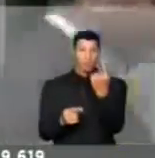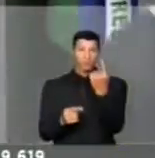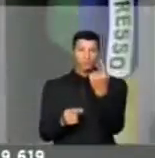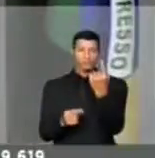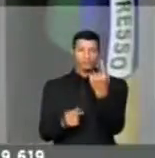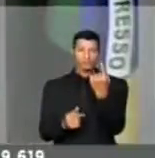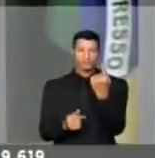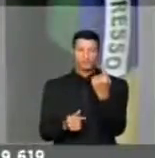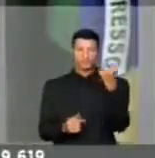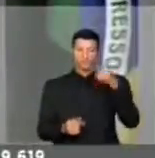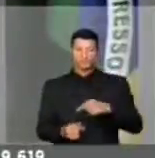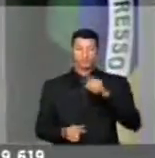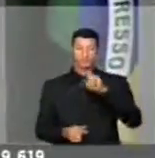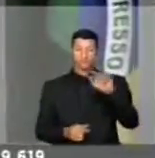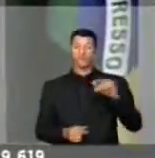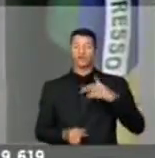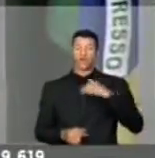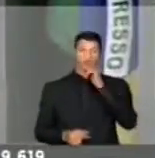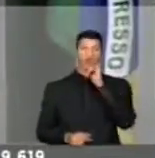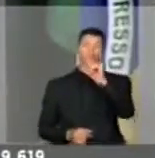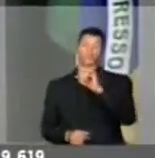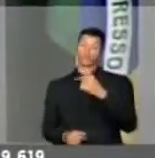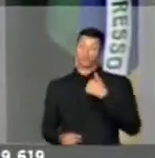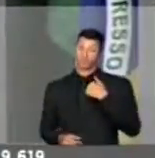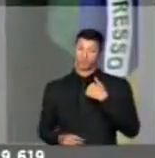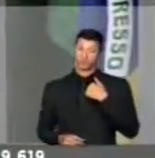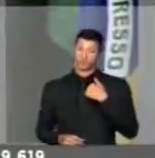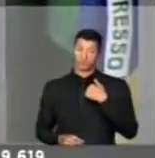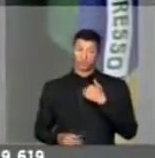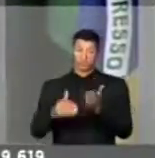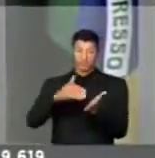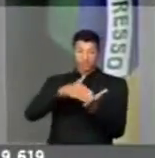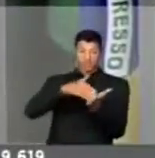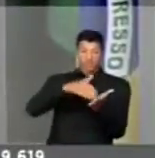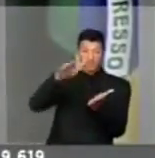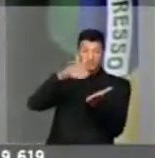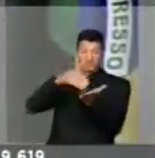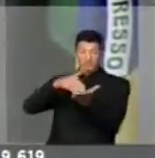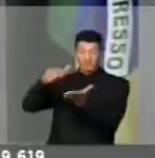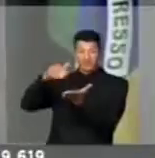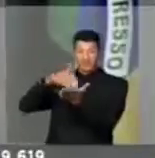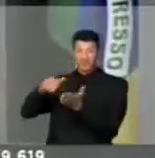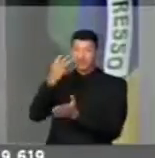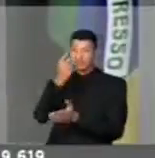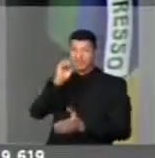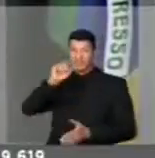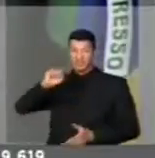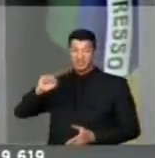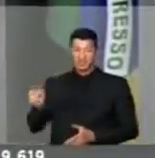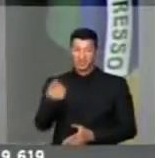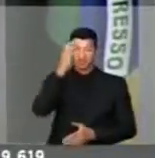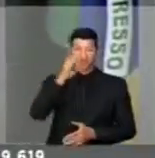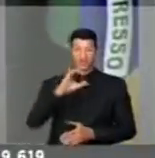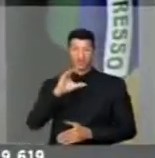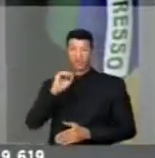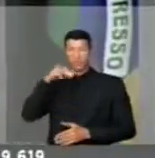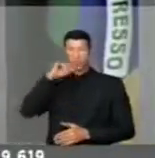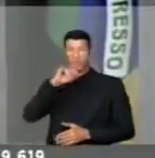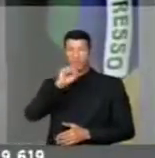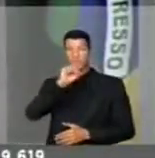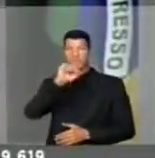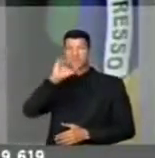coisa, e aqui vai o meu recado: demita os 30 mil